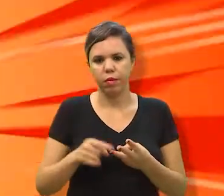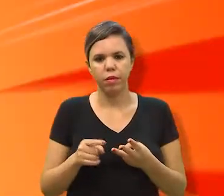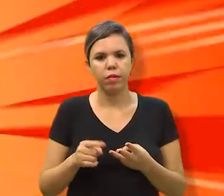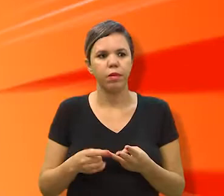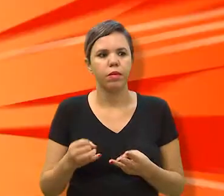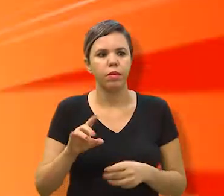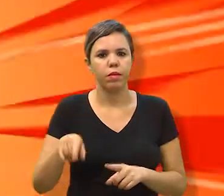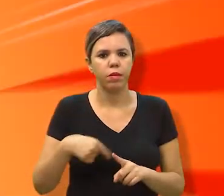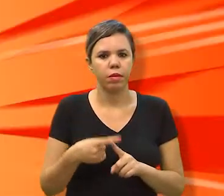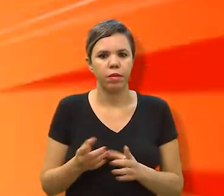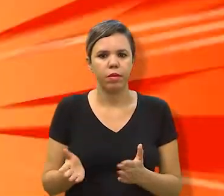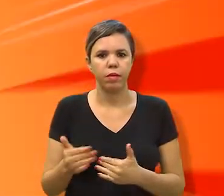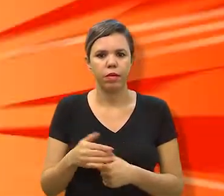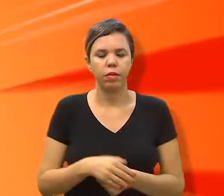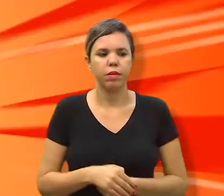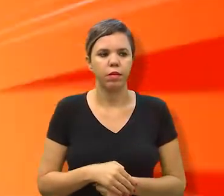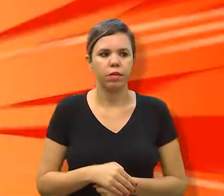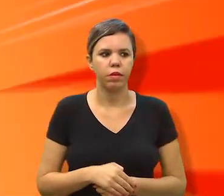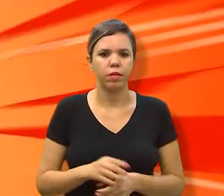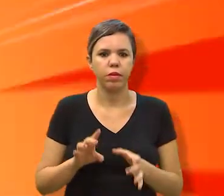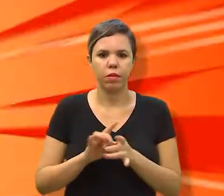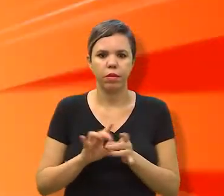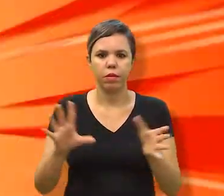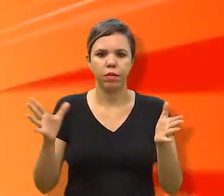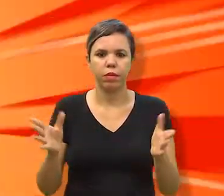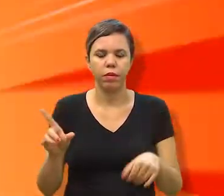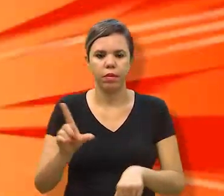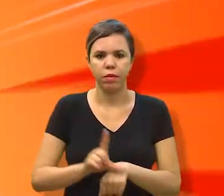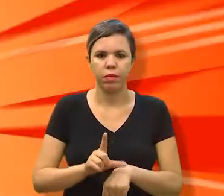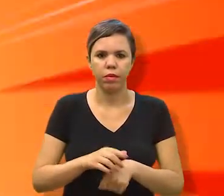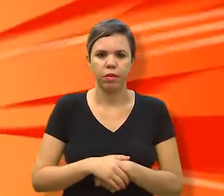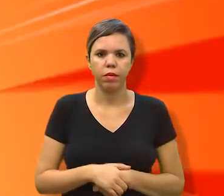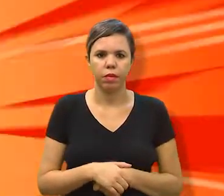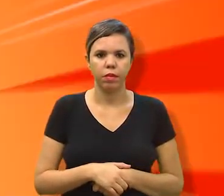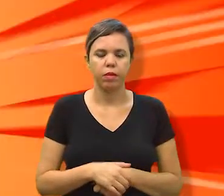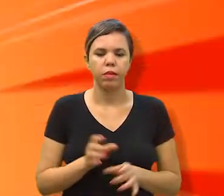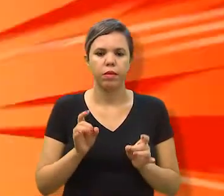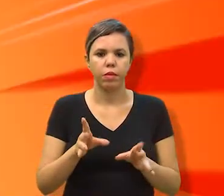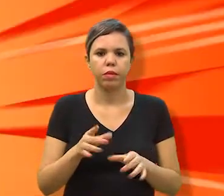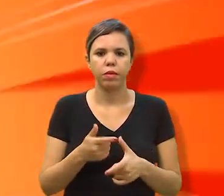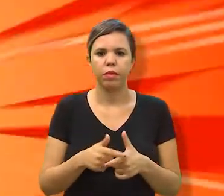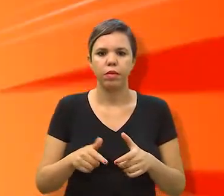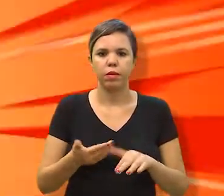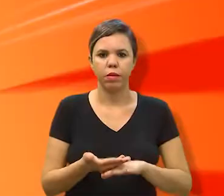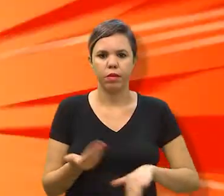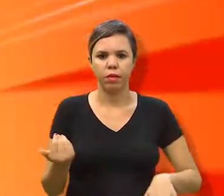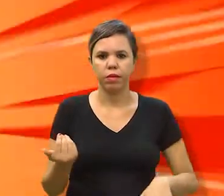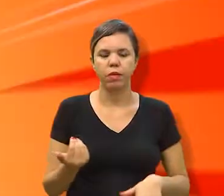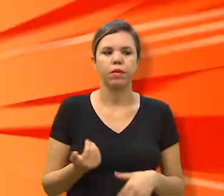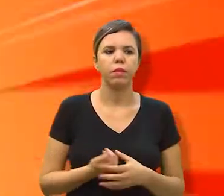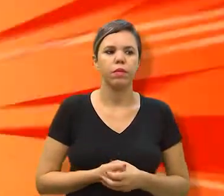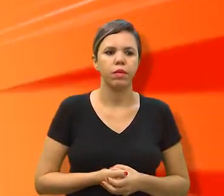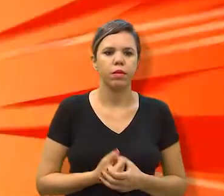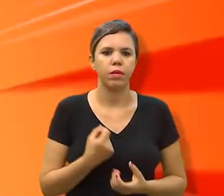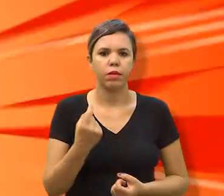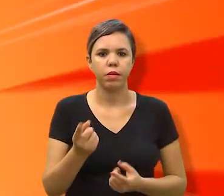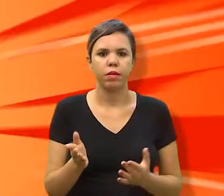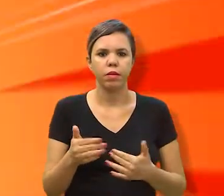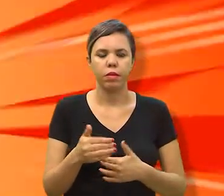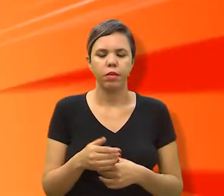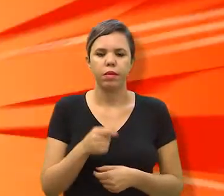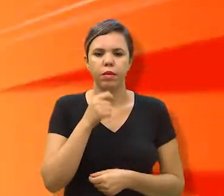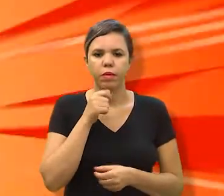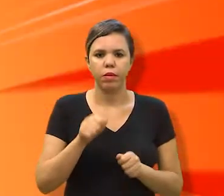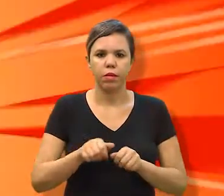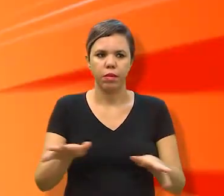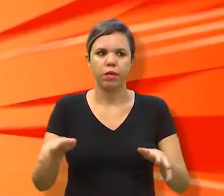3º volume mais a caixa, ou só a caixa, tá tudo disponível lá na minha loja, eu vendo separado também, tem algumas caixinhas aqui